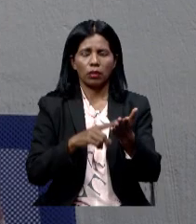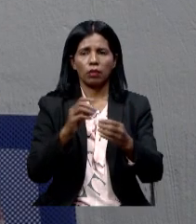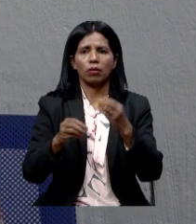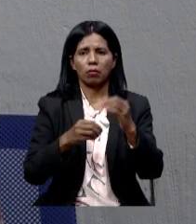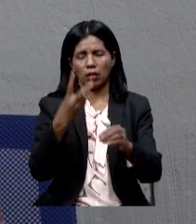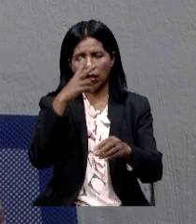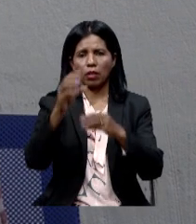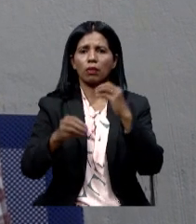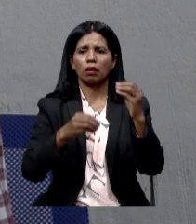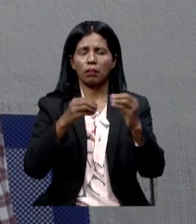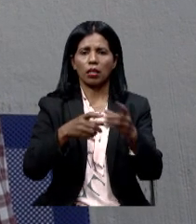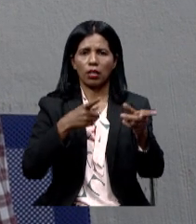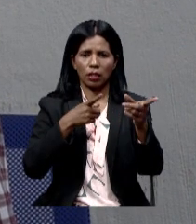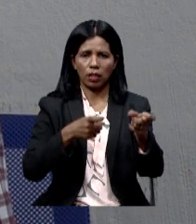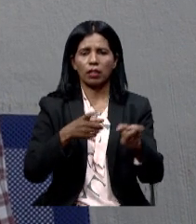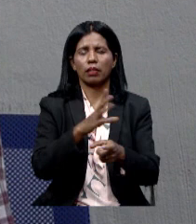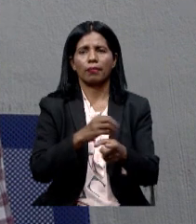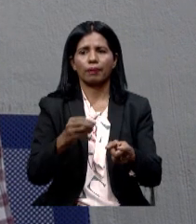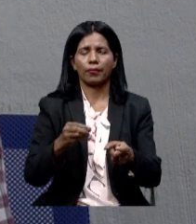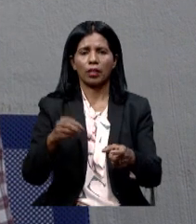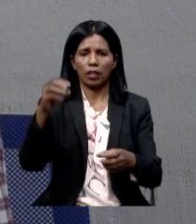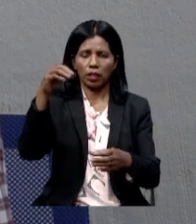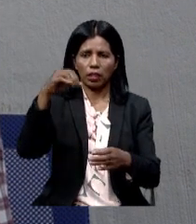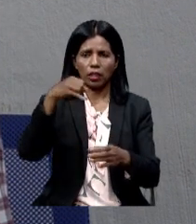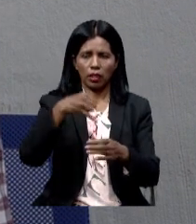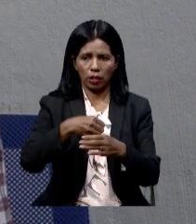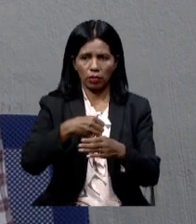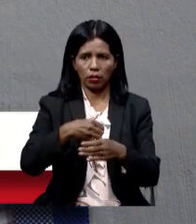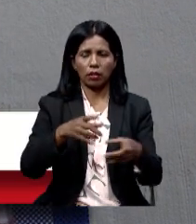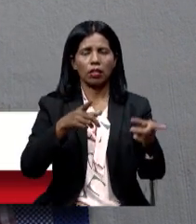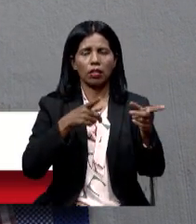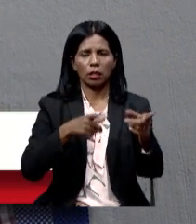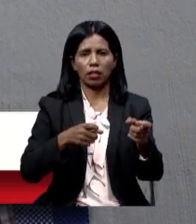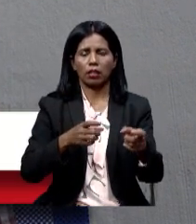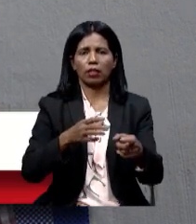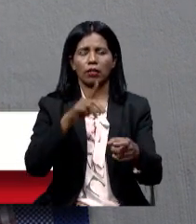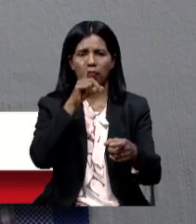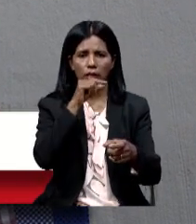controlo kilat inclui kilat anin